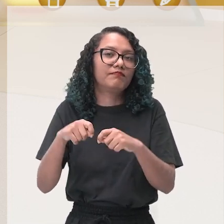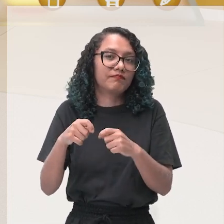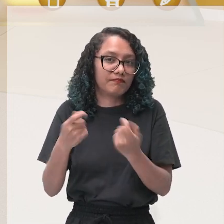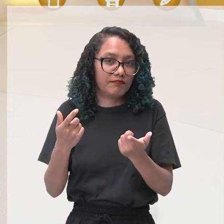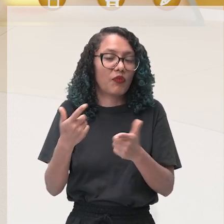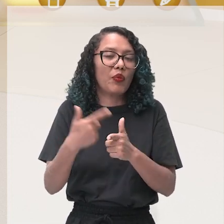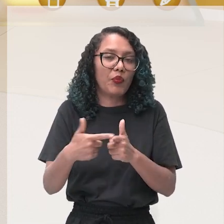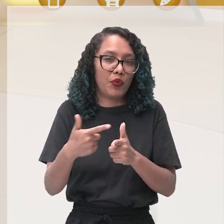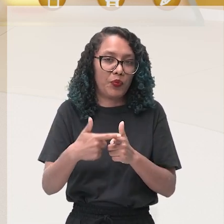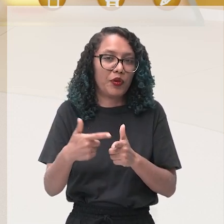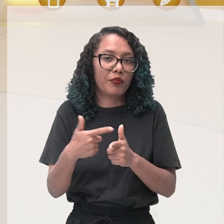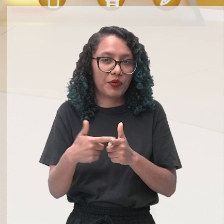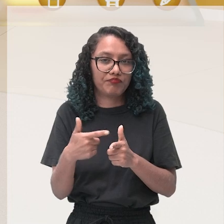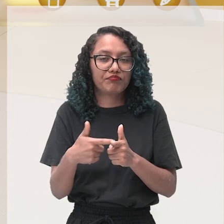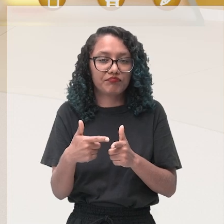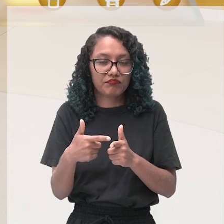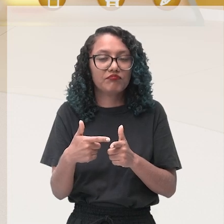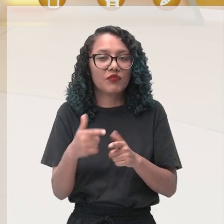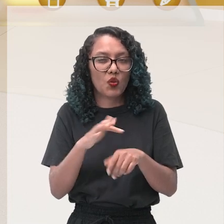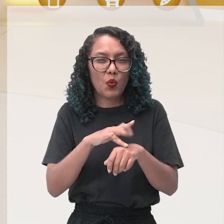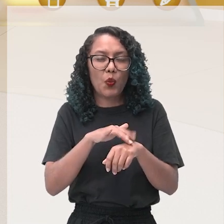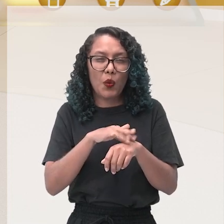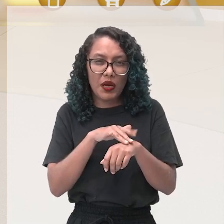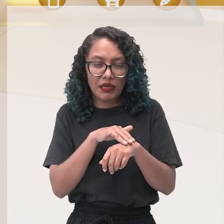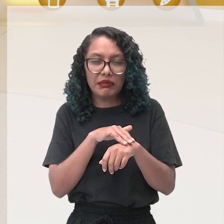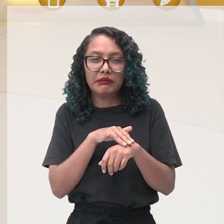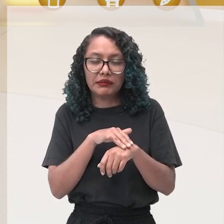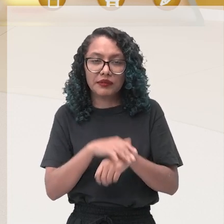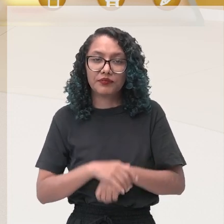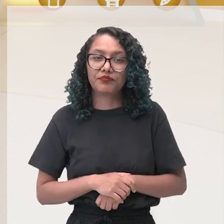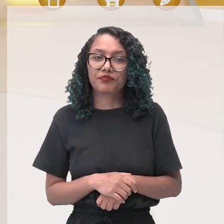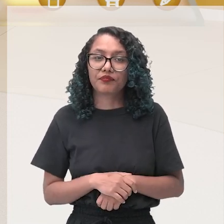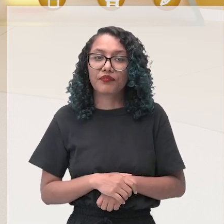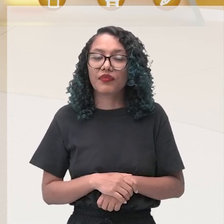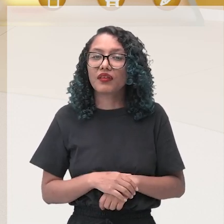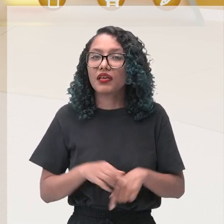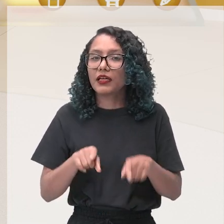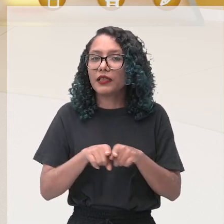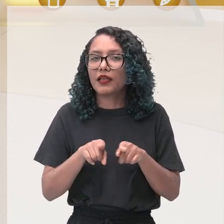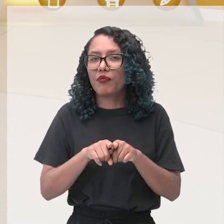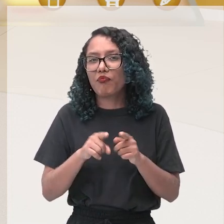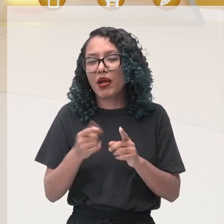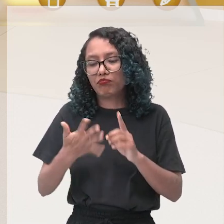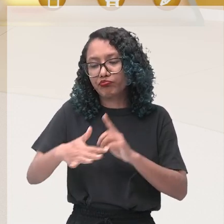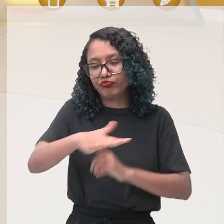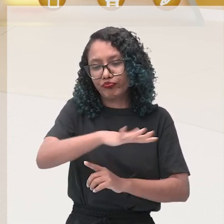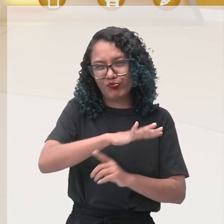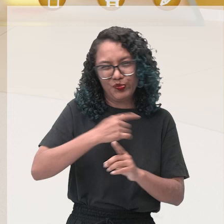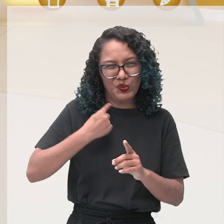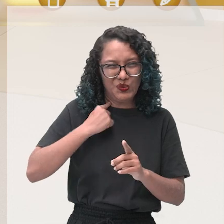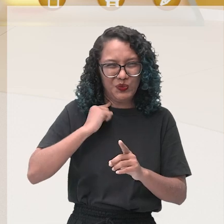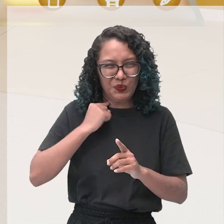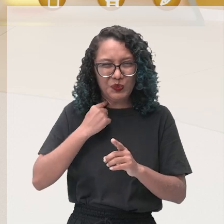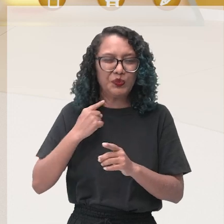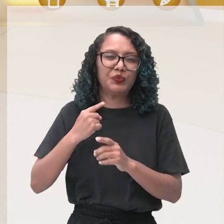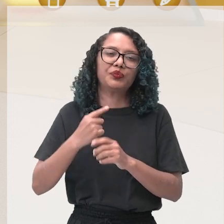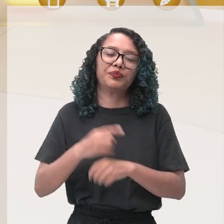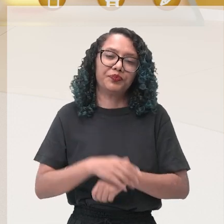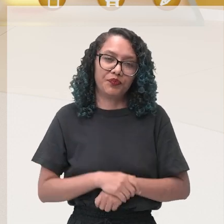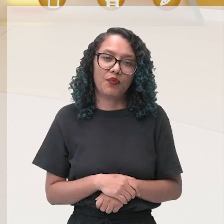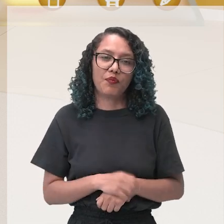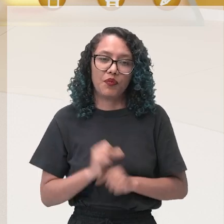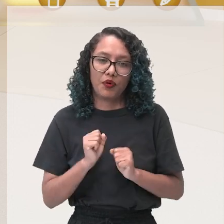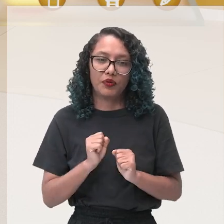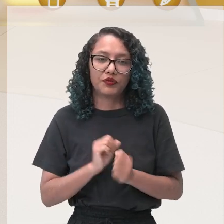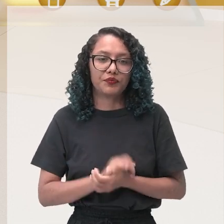gerar, né, doenças e a contaminar o meio ambiente. Diante